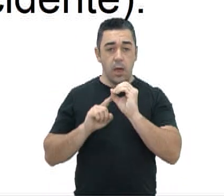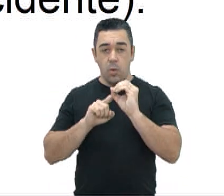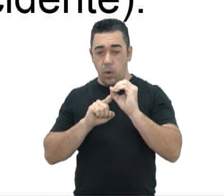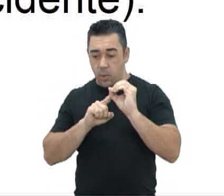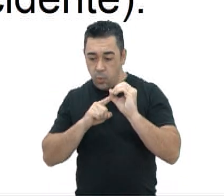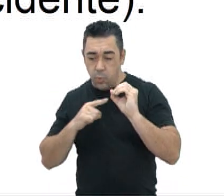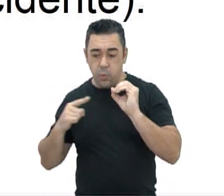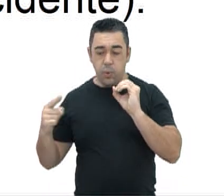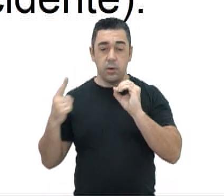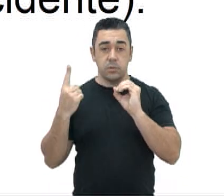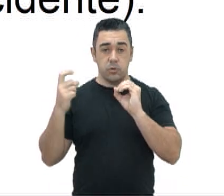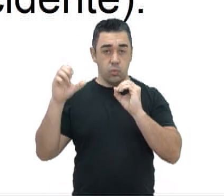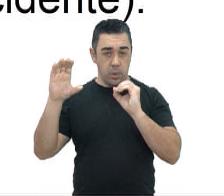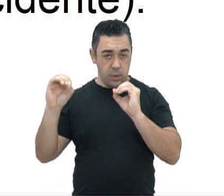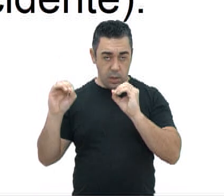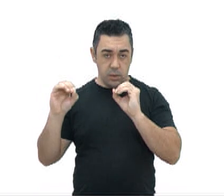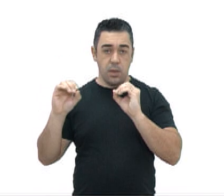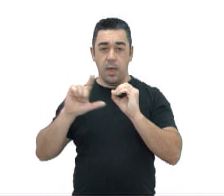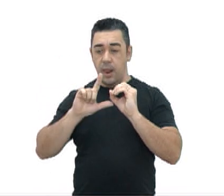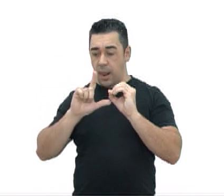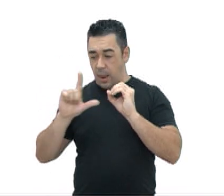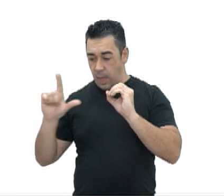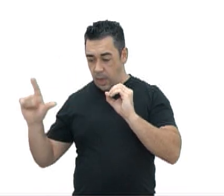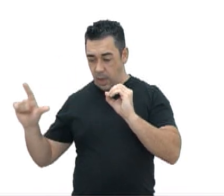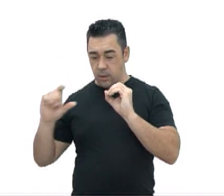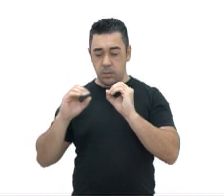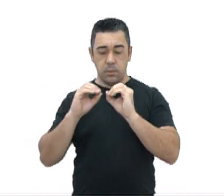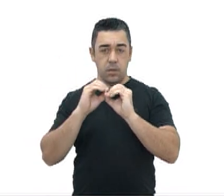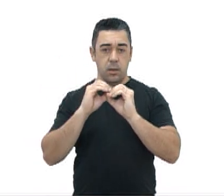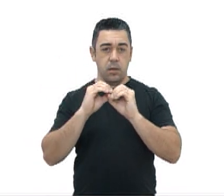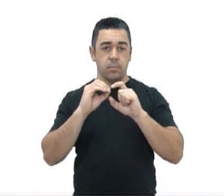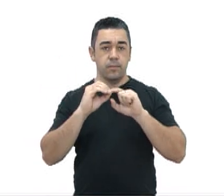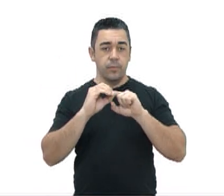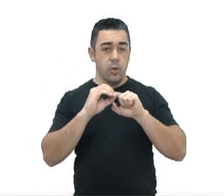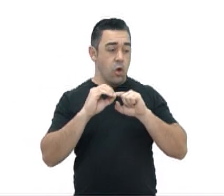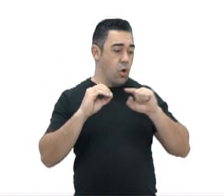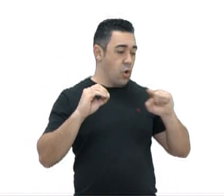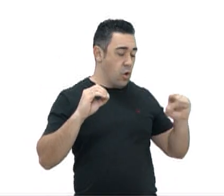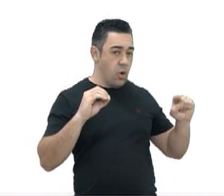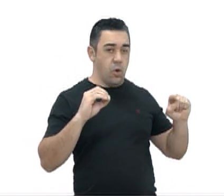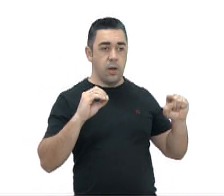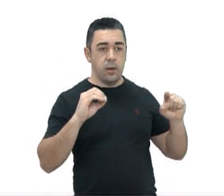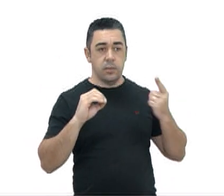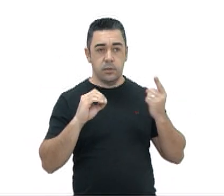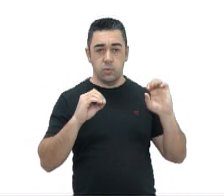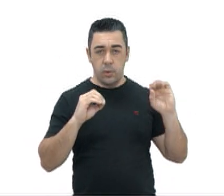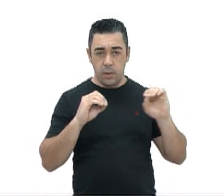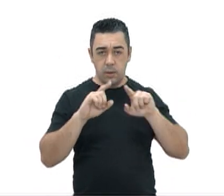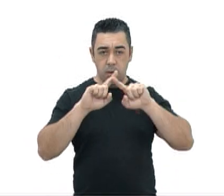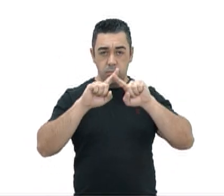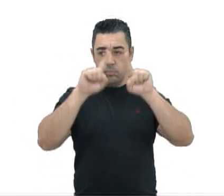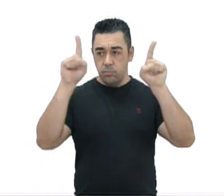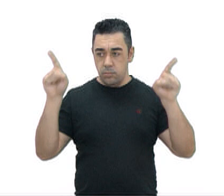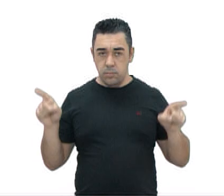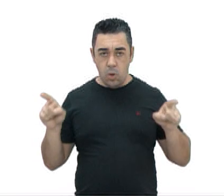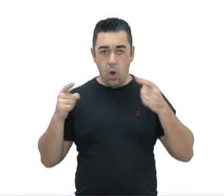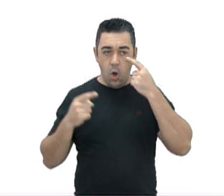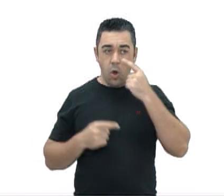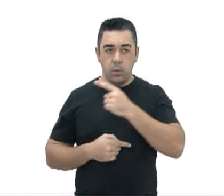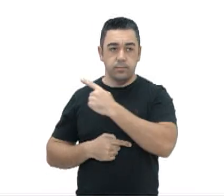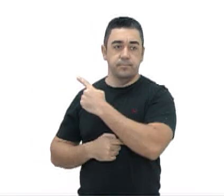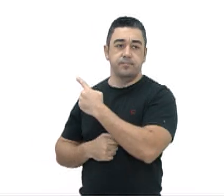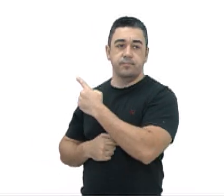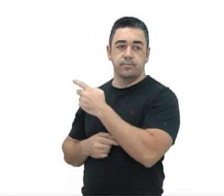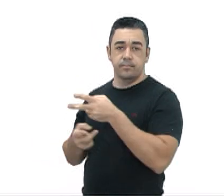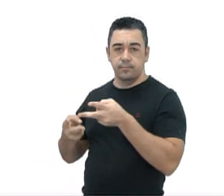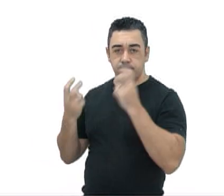nos sentidos leste e oeste. Para ficar mais claro isso, acompanha na tela o que vai aparecer agora